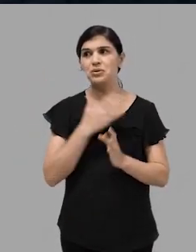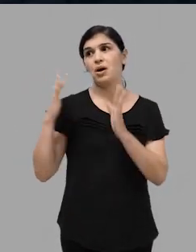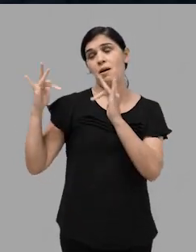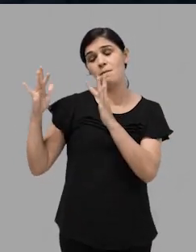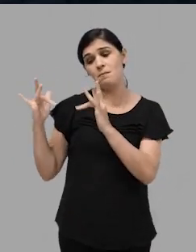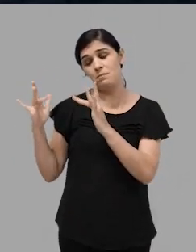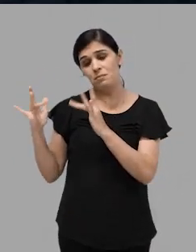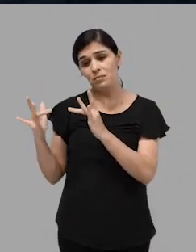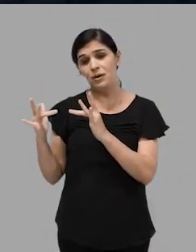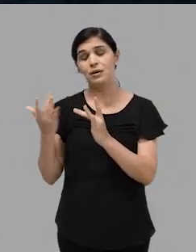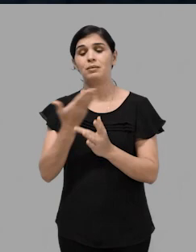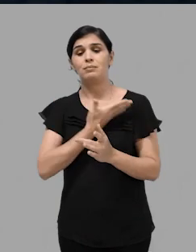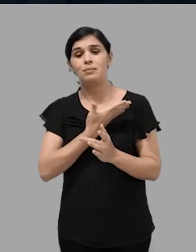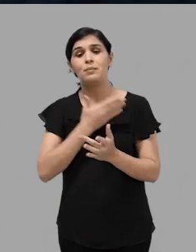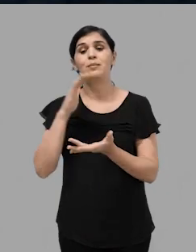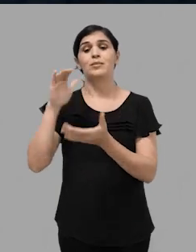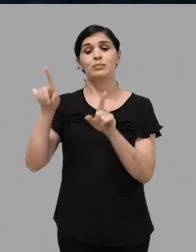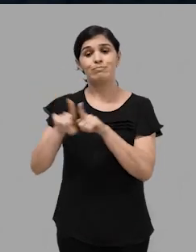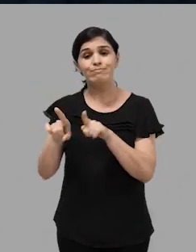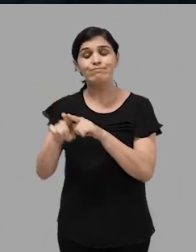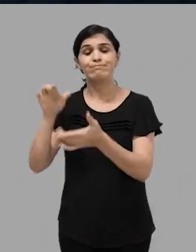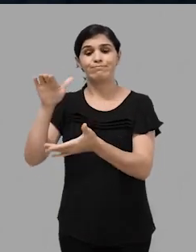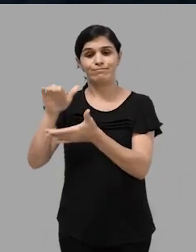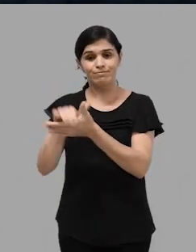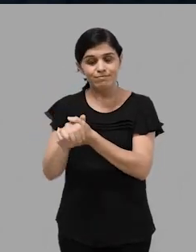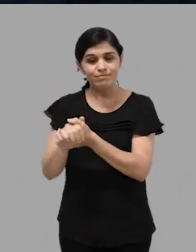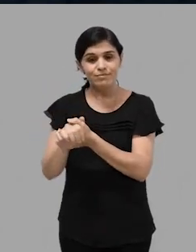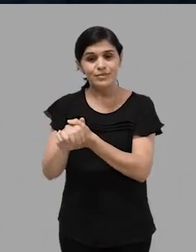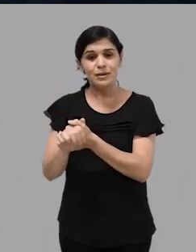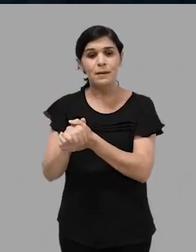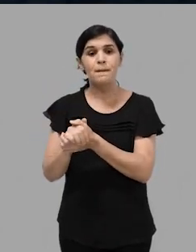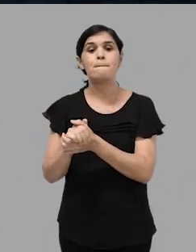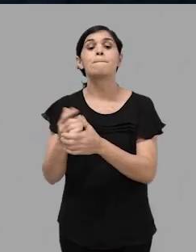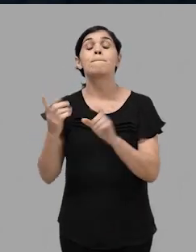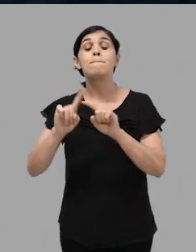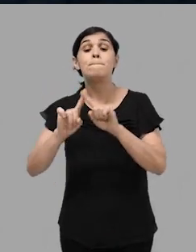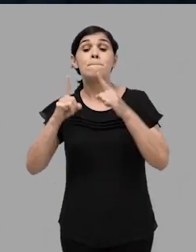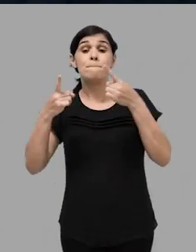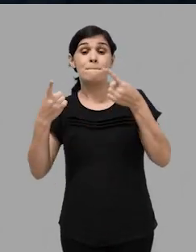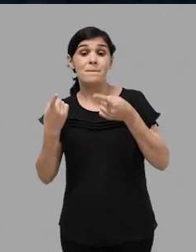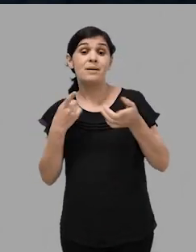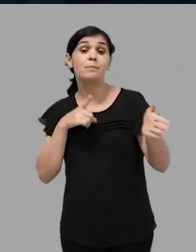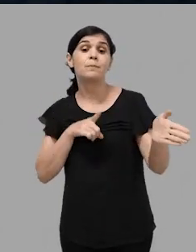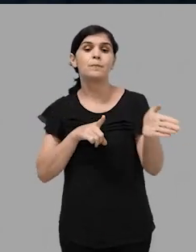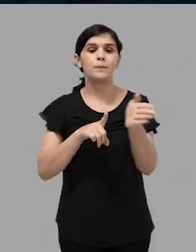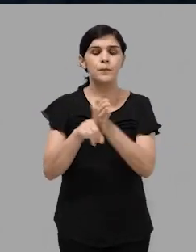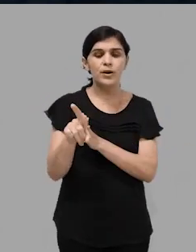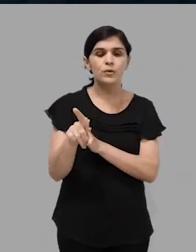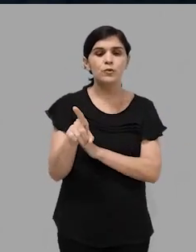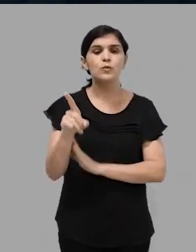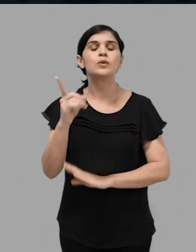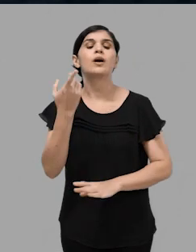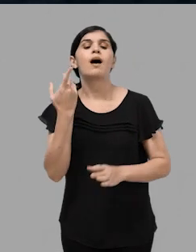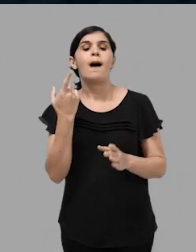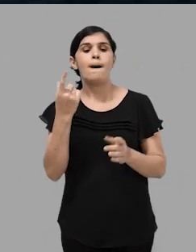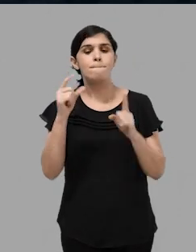seu marido é o seu companheiro. Mas nessa questão aí a pergunta a palavra amigo